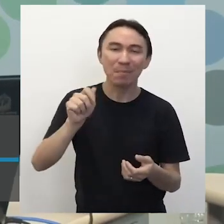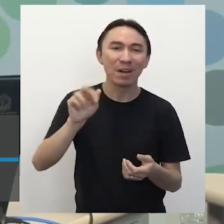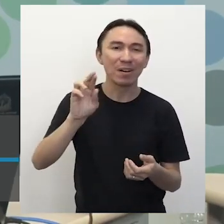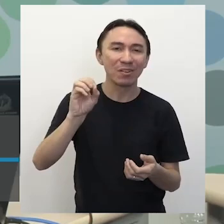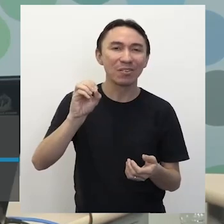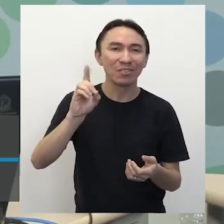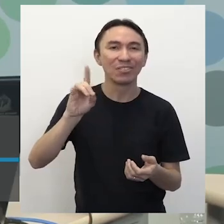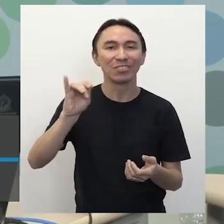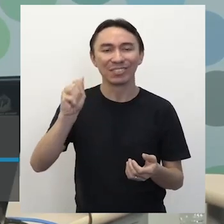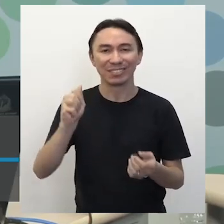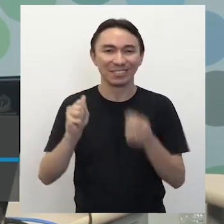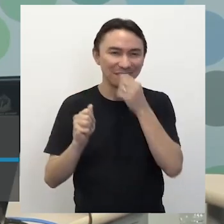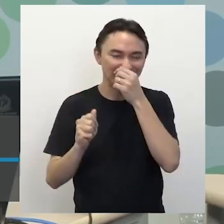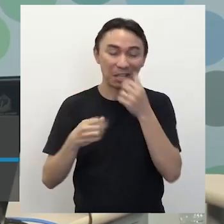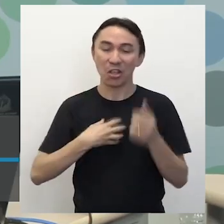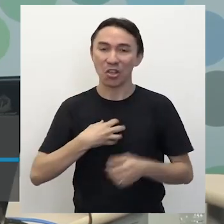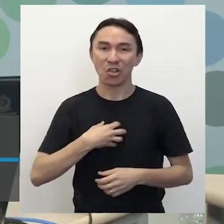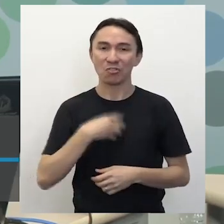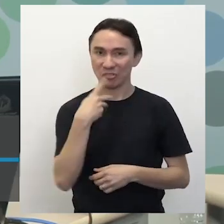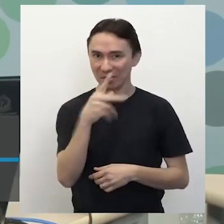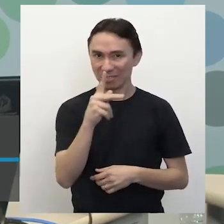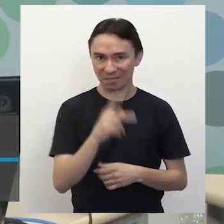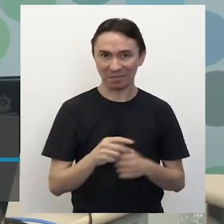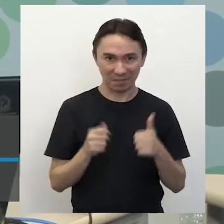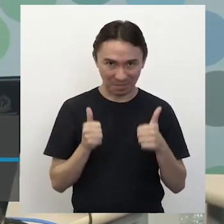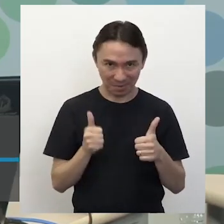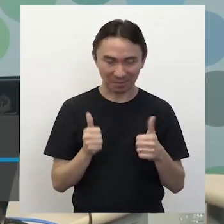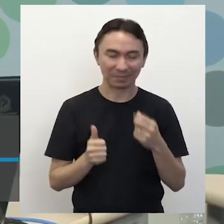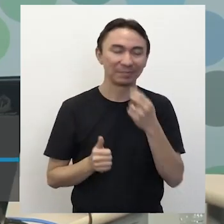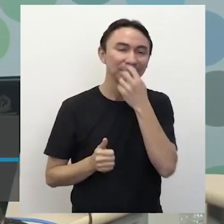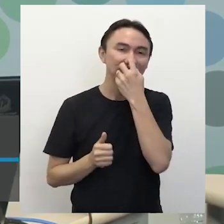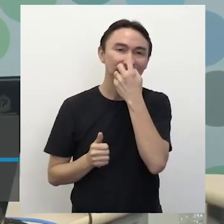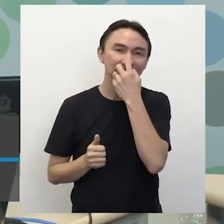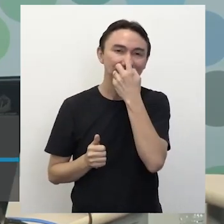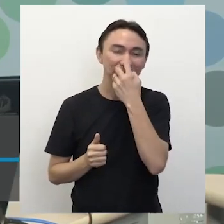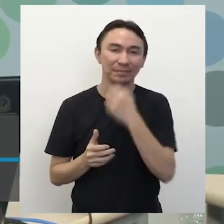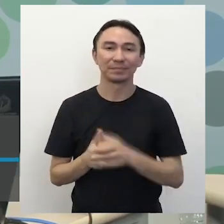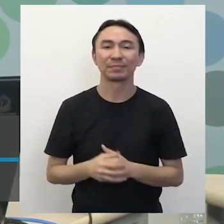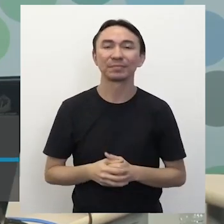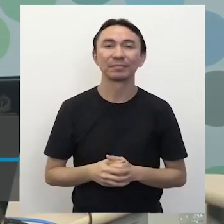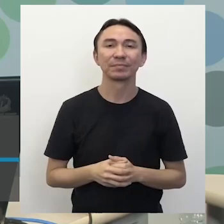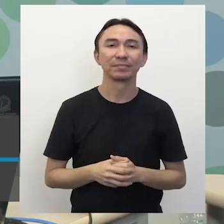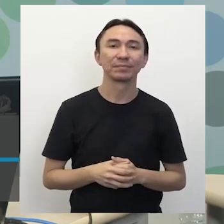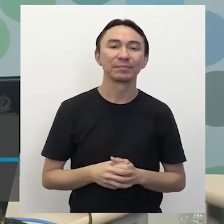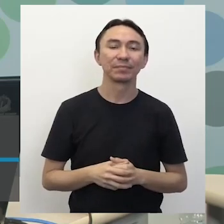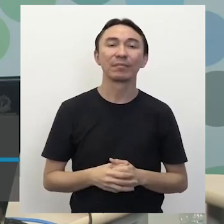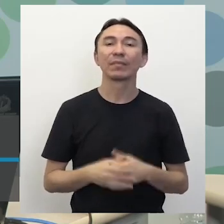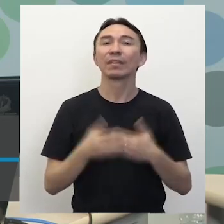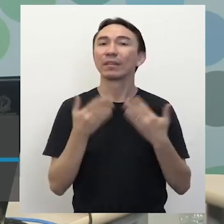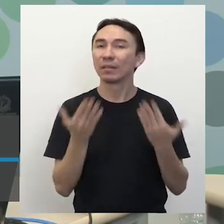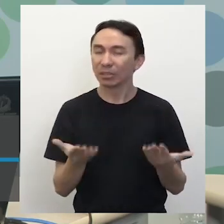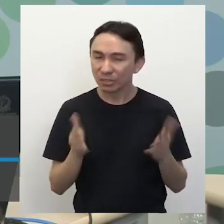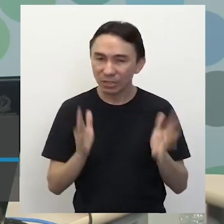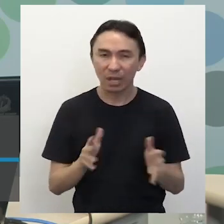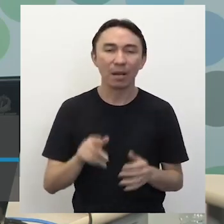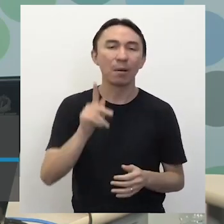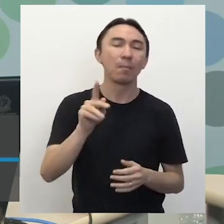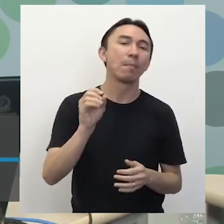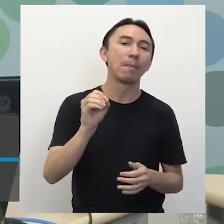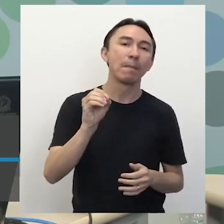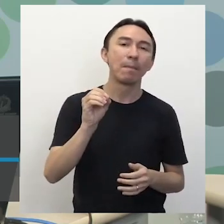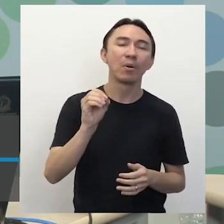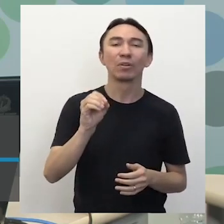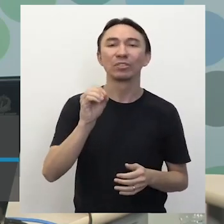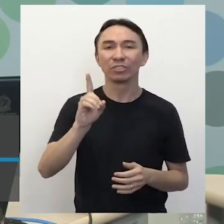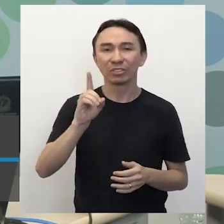seu jeitinho, com um pouco de humor. Isso é uma paródia muito legal. Aqui, como a gente falou, podcast vocês já viram, trailer honesto já